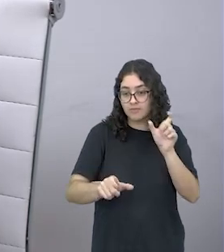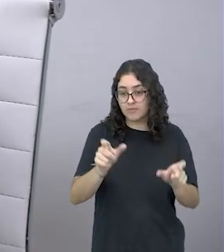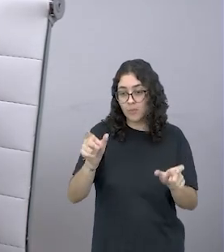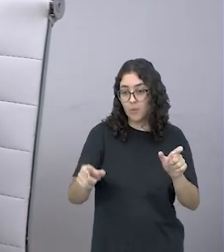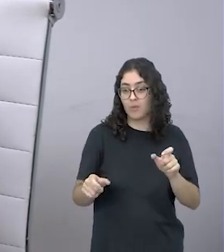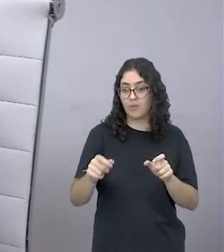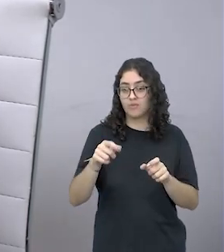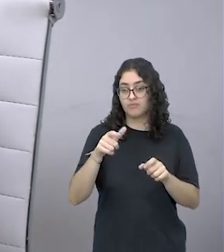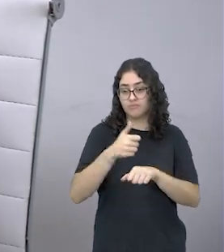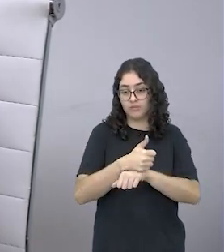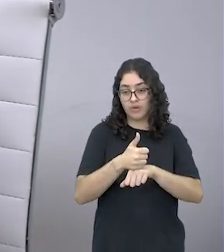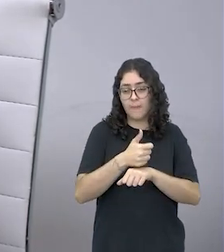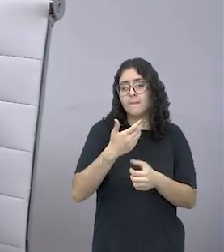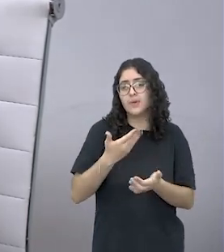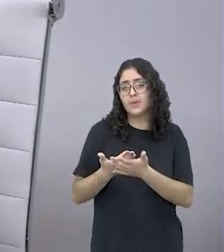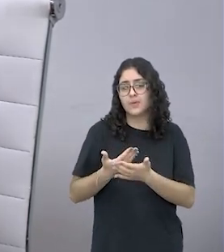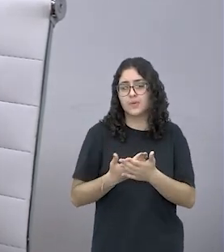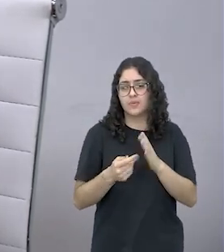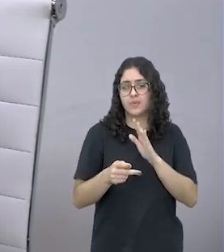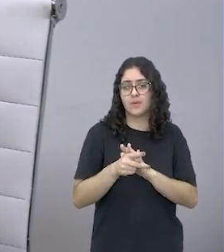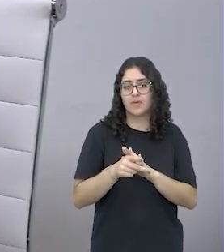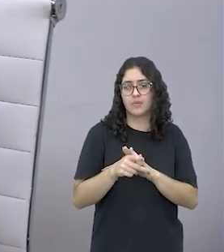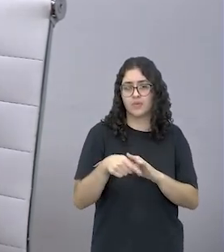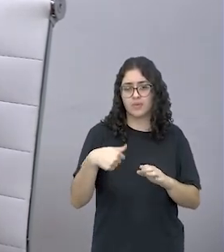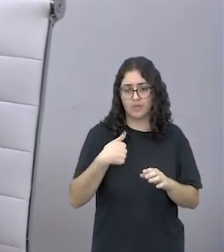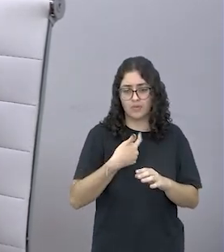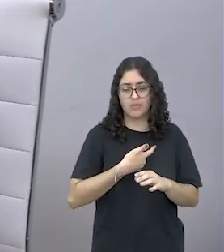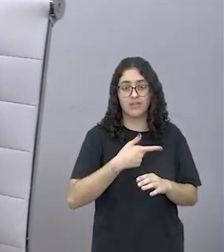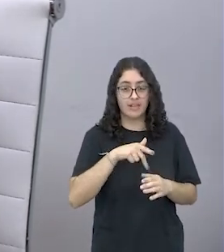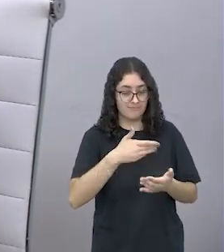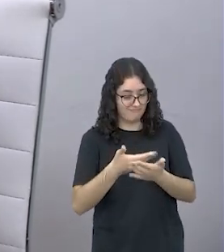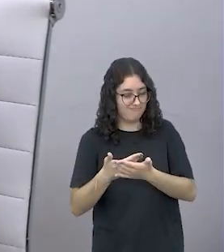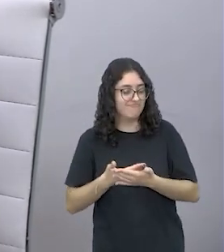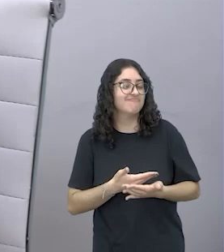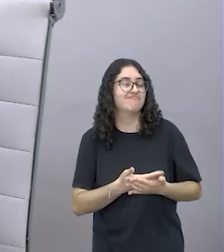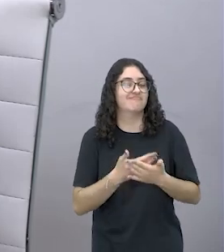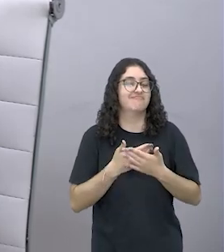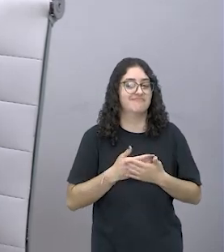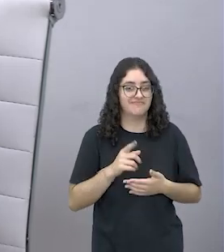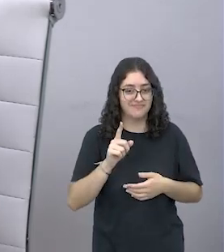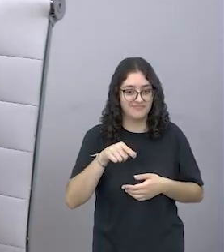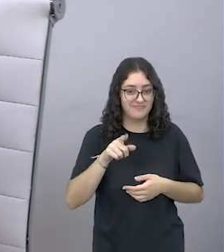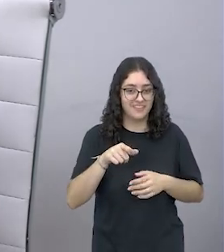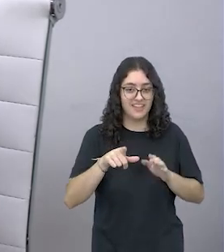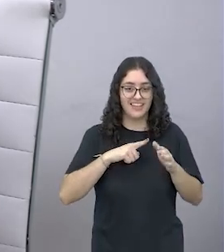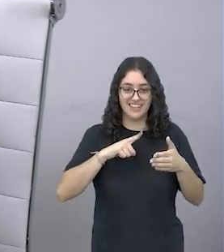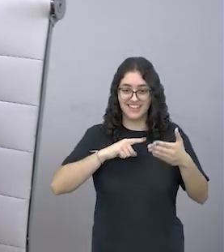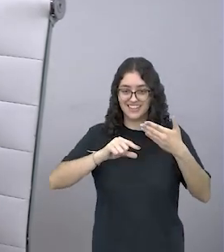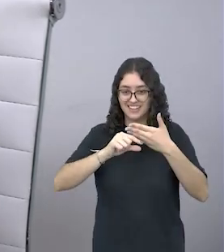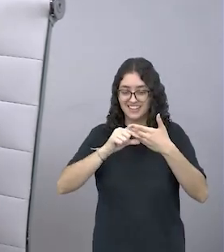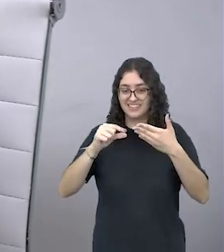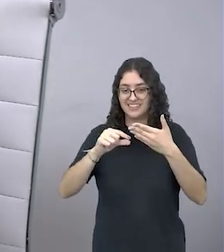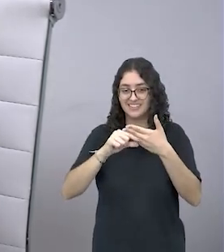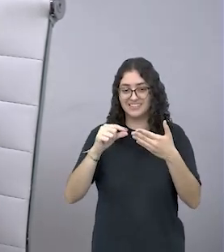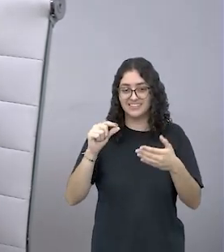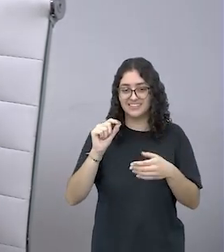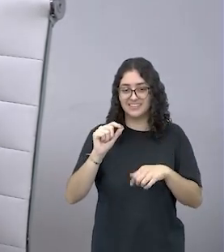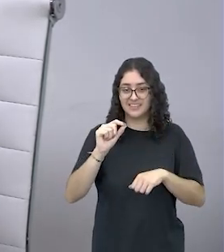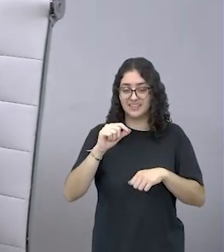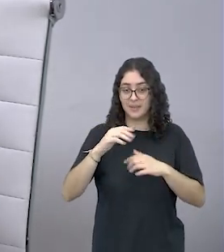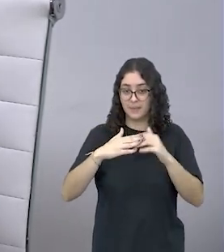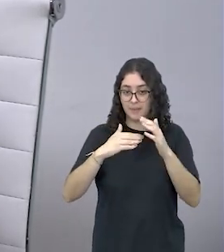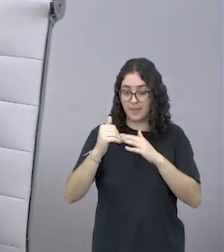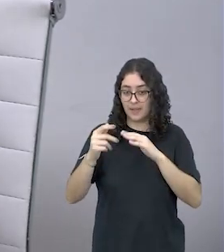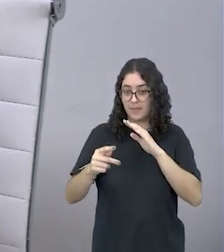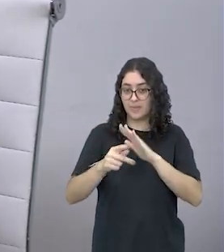que estudam essa parte. Somos muito estudados, Kimi. Temos muitos autores que estudam a prática profissional